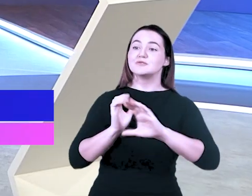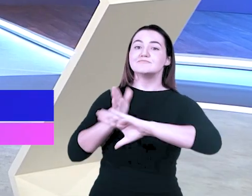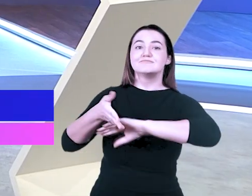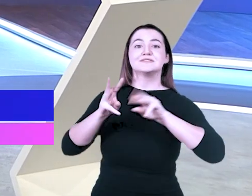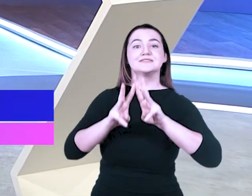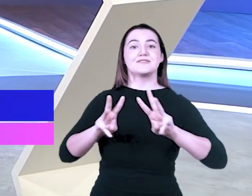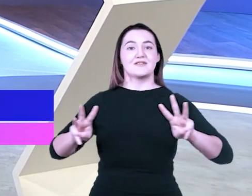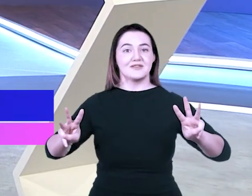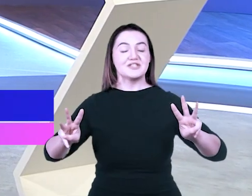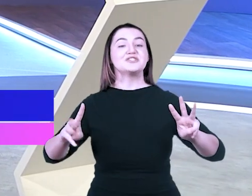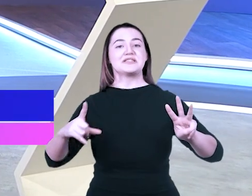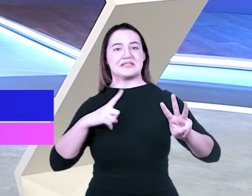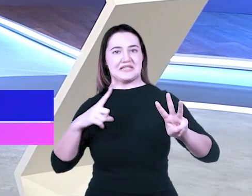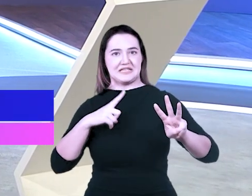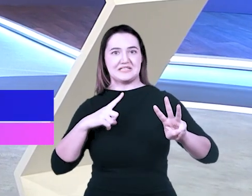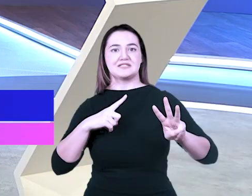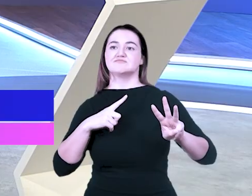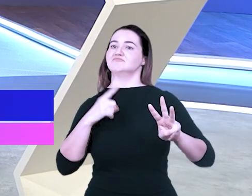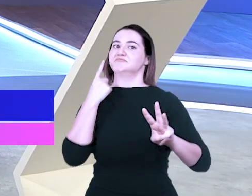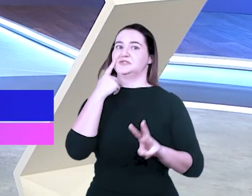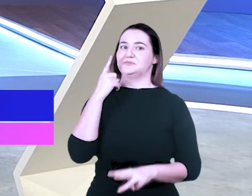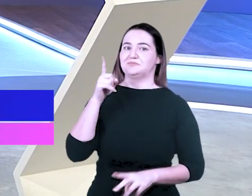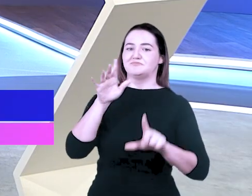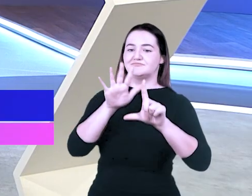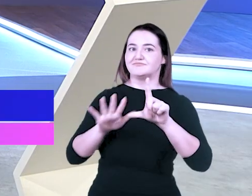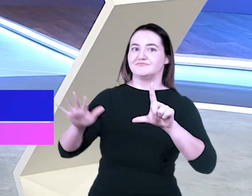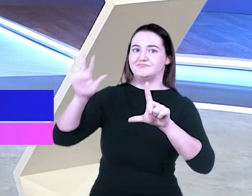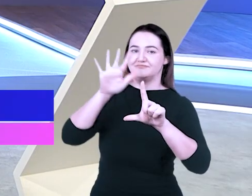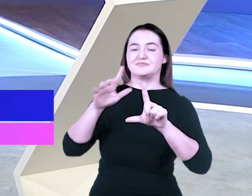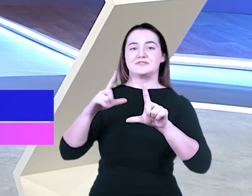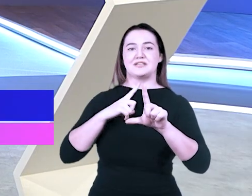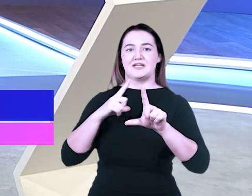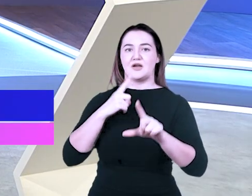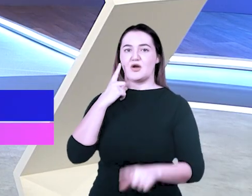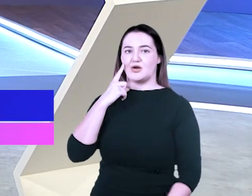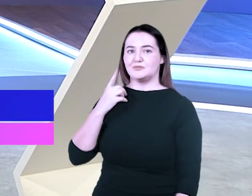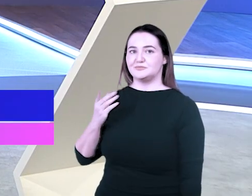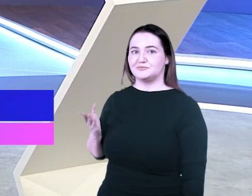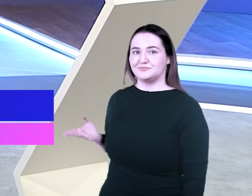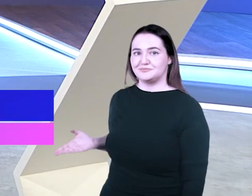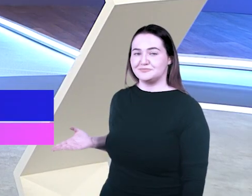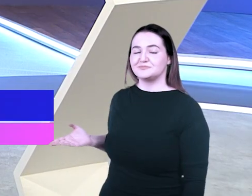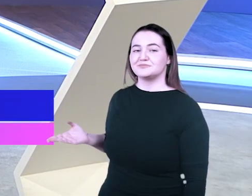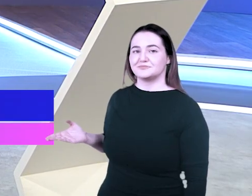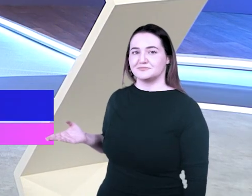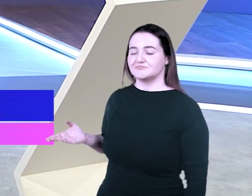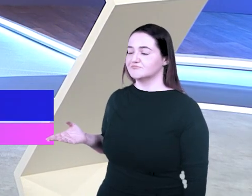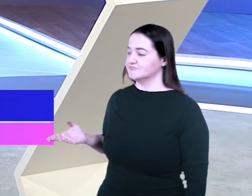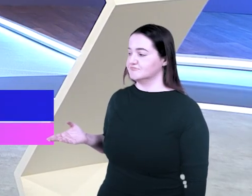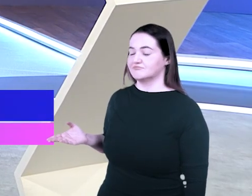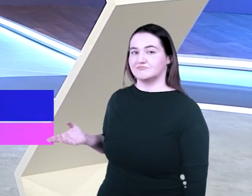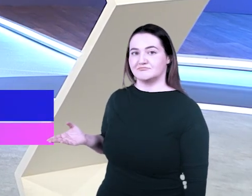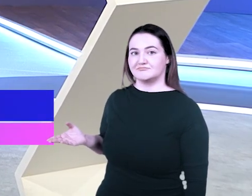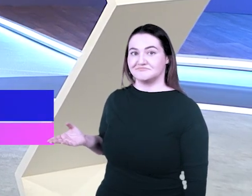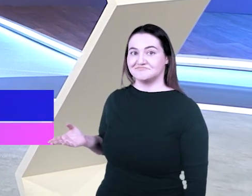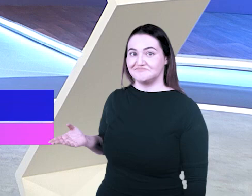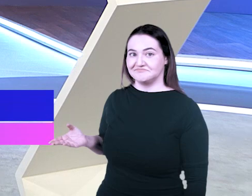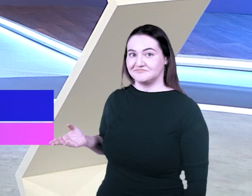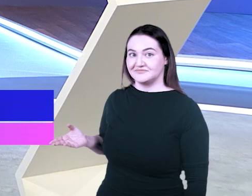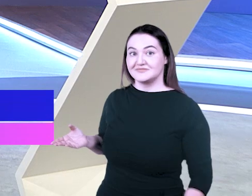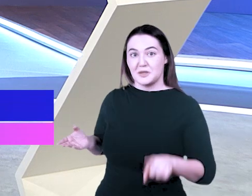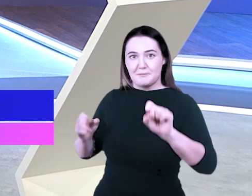novotempo.com/escola bíblica. Tanto o número do telefone quanto o site está aparecendo aqui embaixo na tela. Então, se você vai lá no